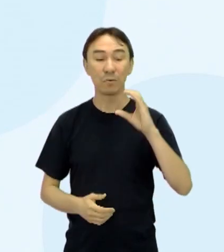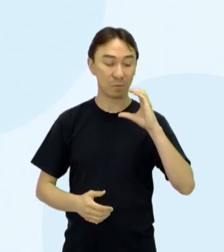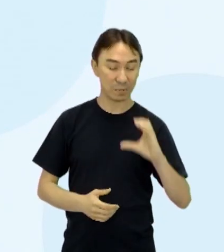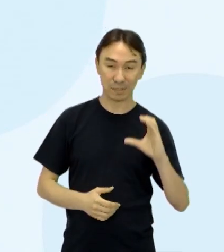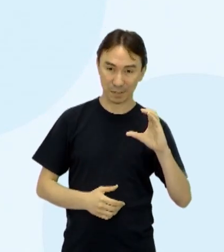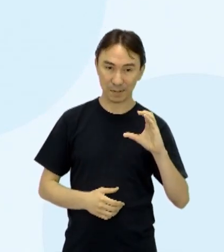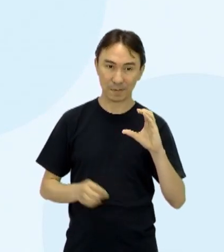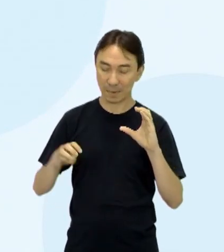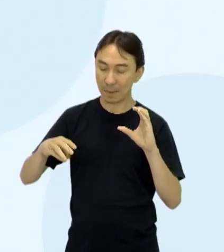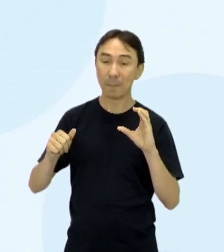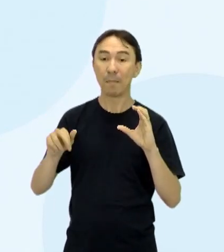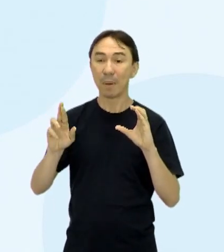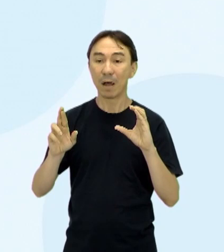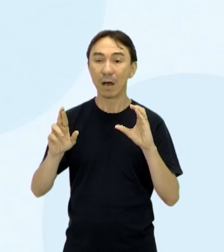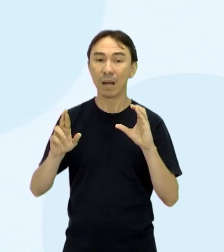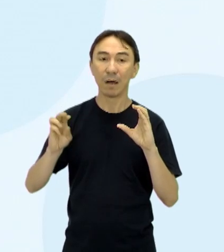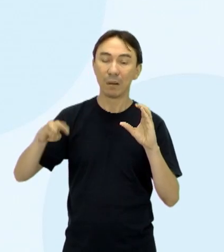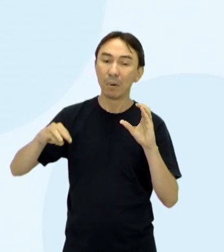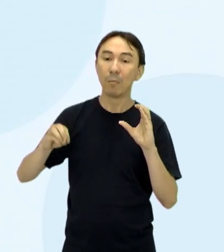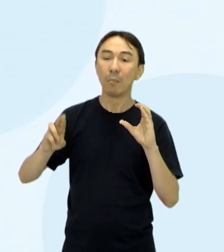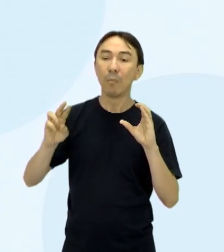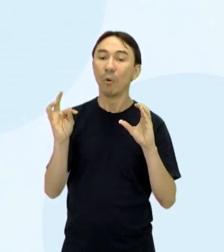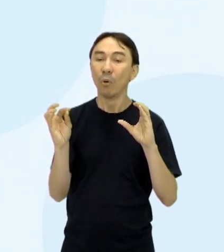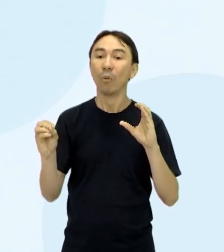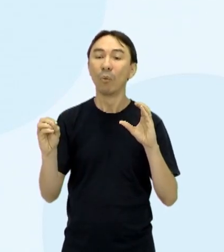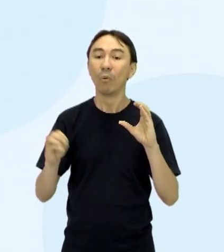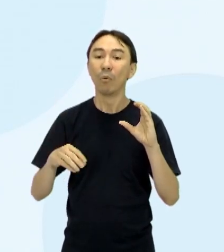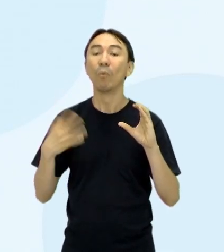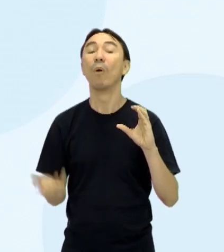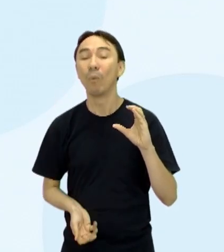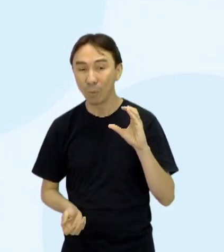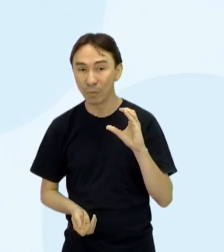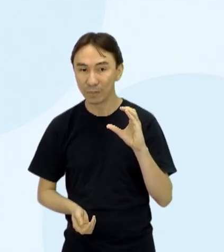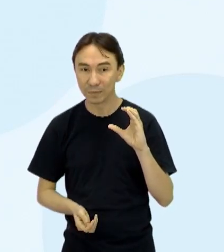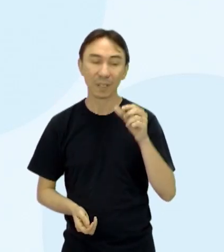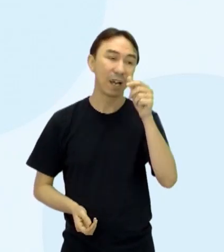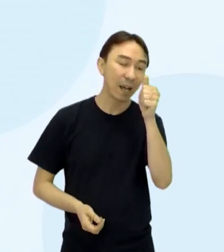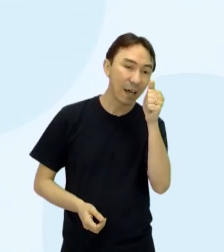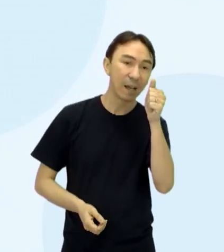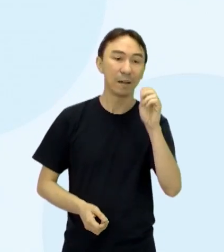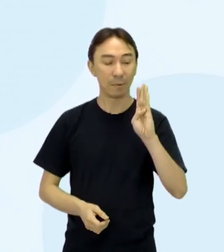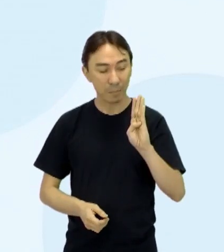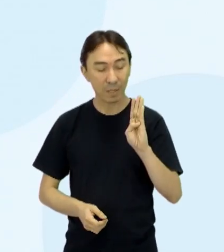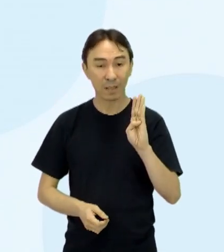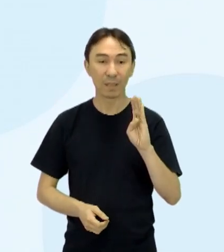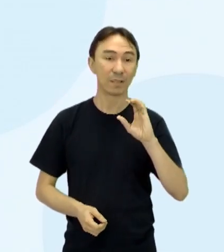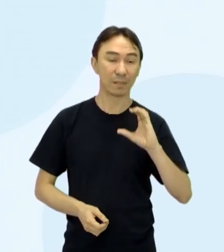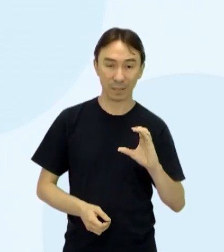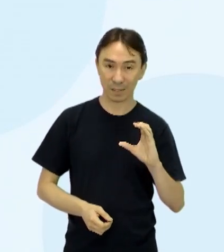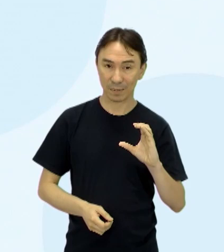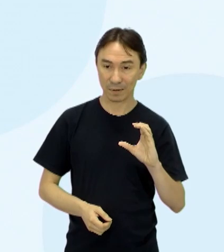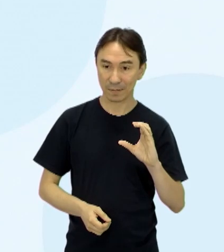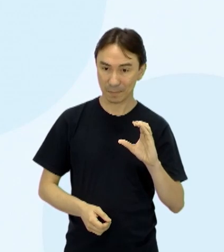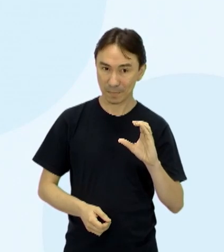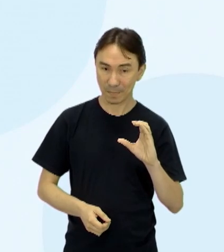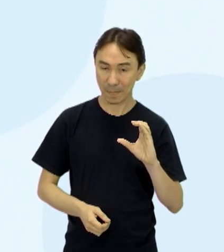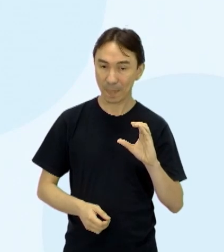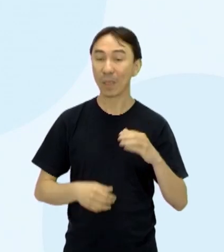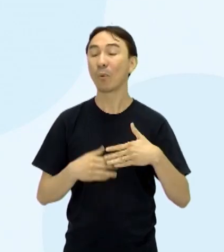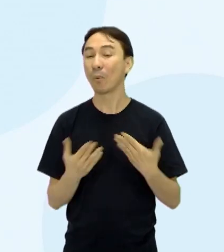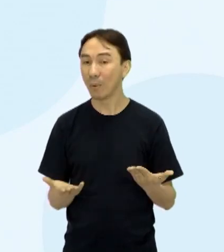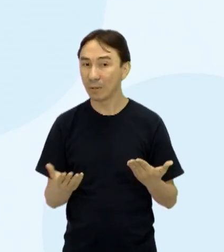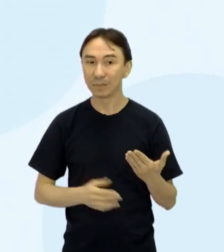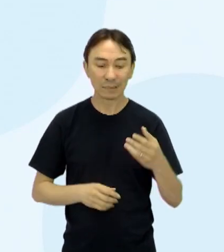presta atenção, qual é o ponto mais baixo da superfície terrestre? Seria Patagônia, alternativa A, seria B, Fossa das